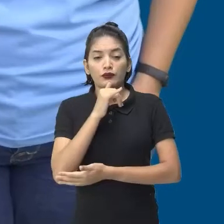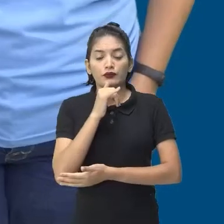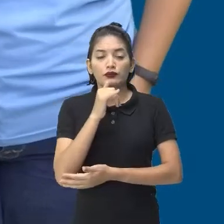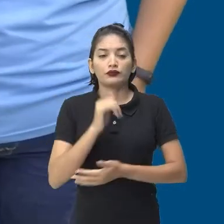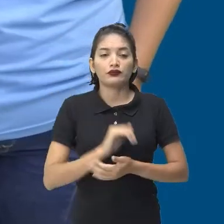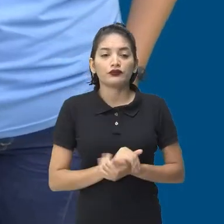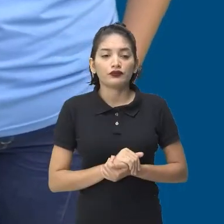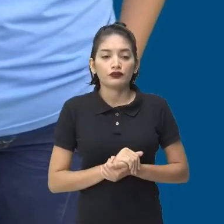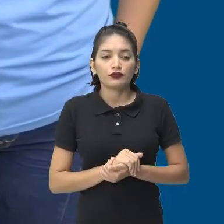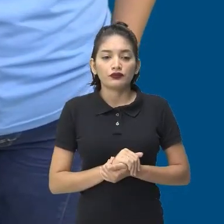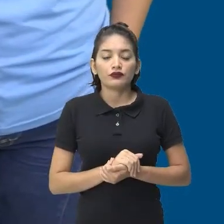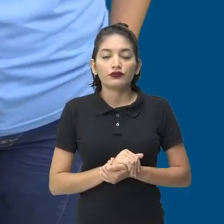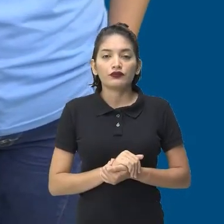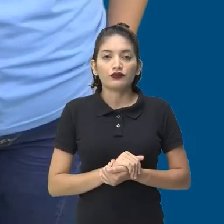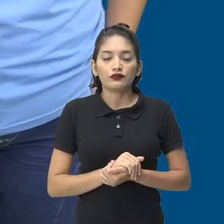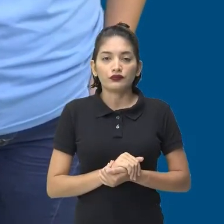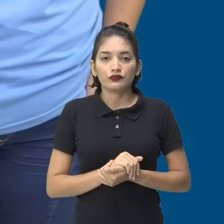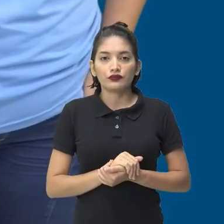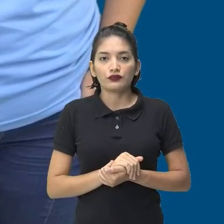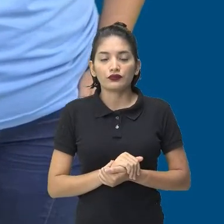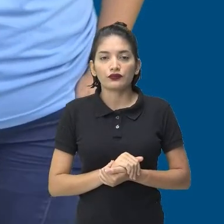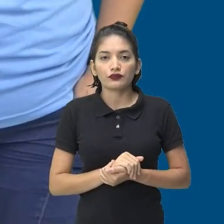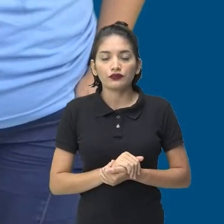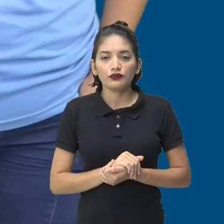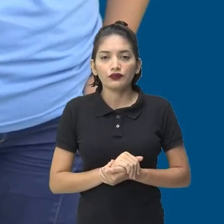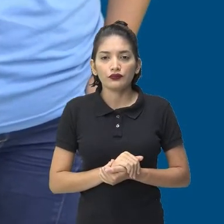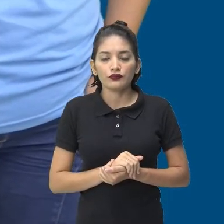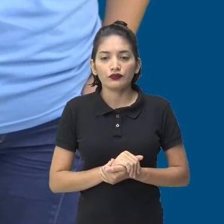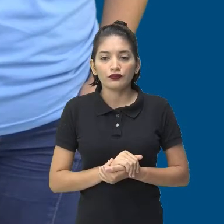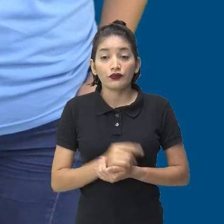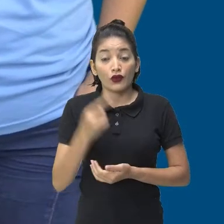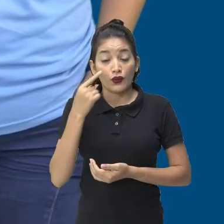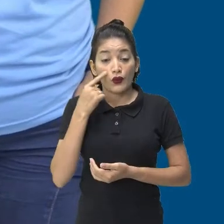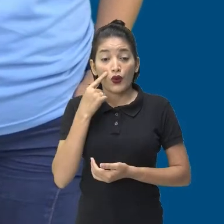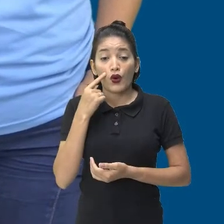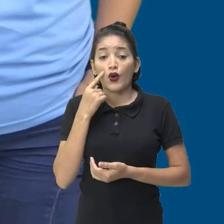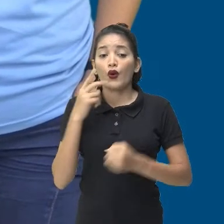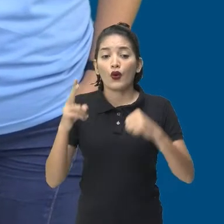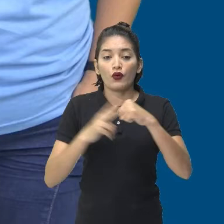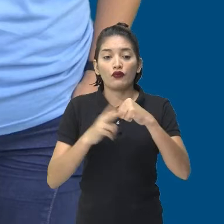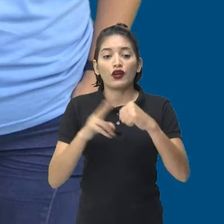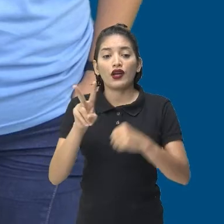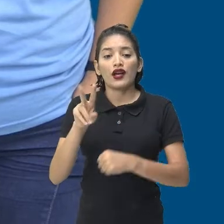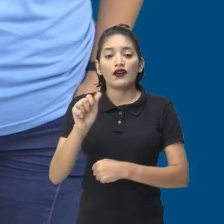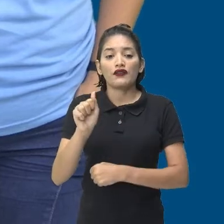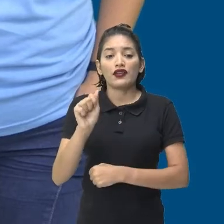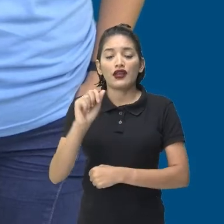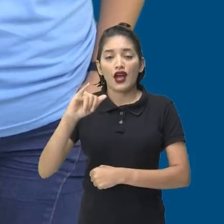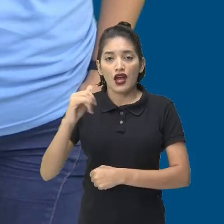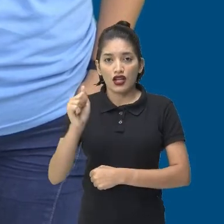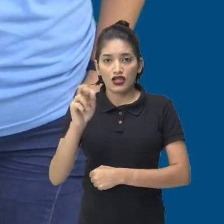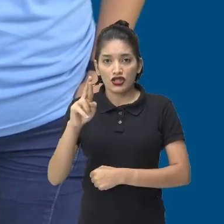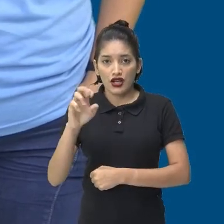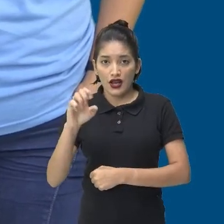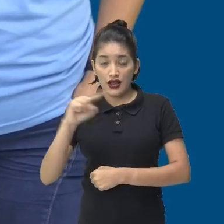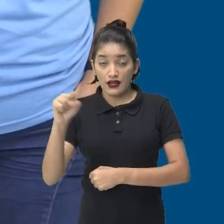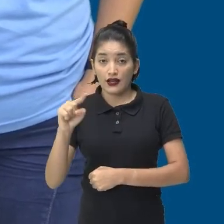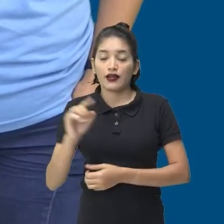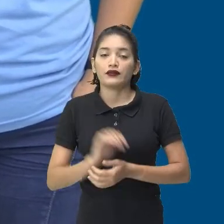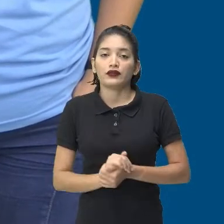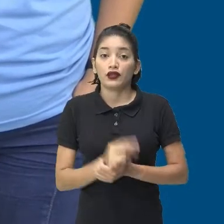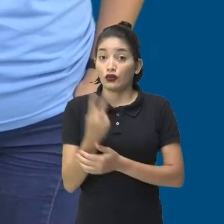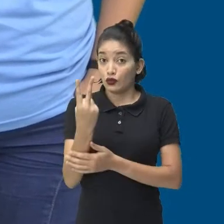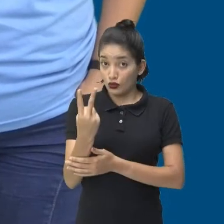exemplo. Dentro de 2 dias, viajaré a Peru. Olha só o verbo viajar. Eu tô falando o quê? Que dentro